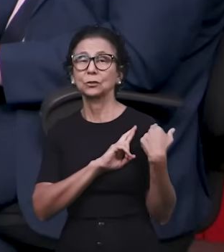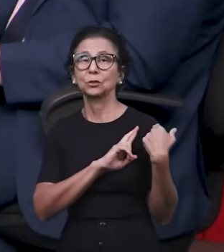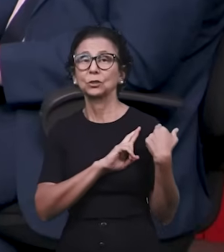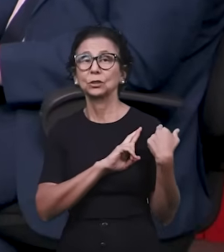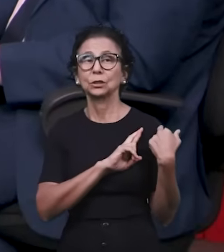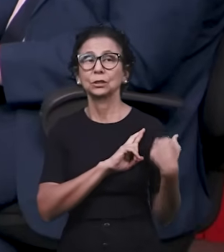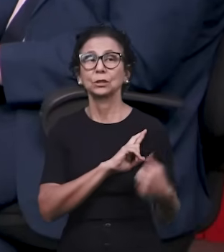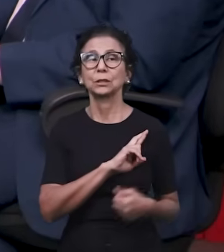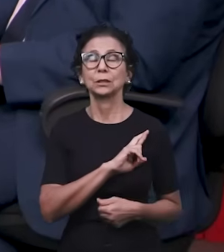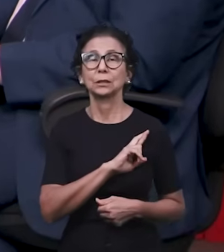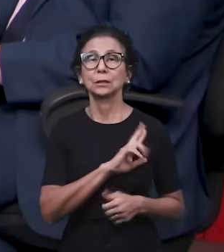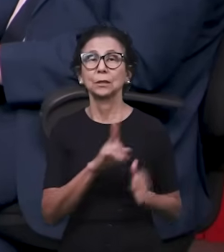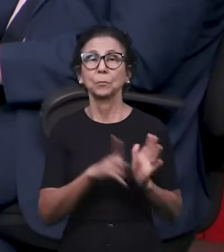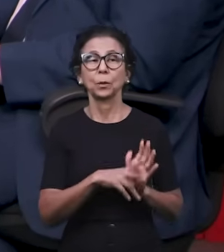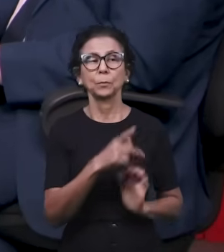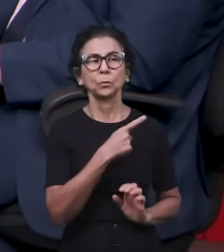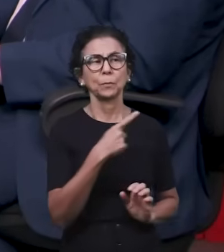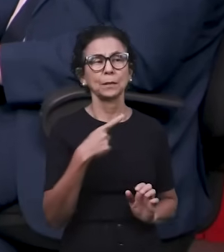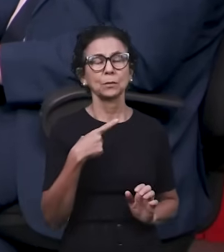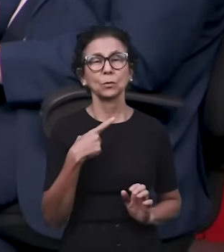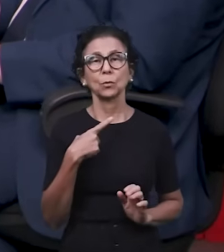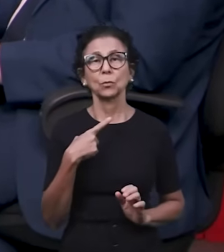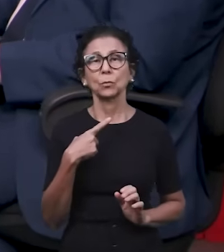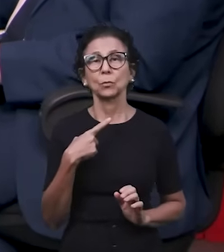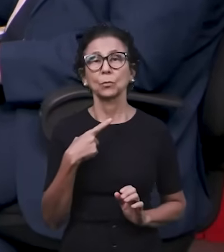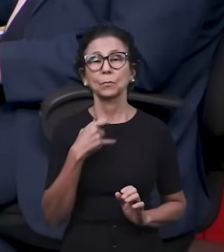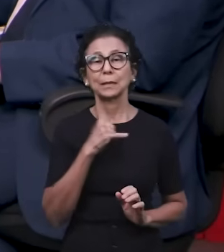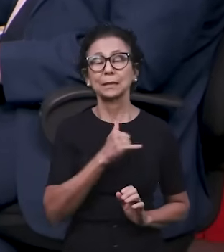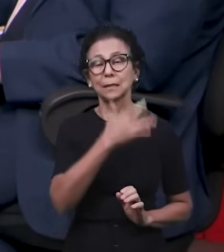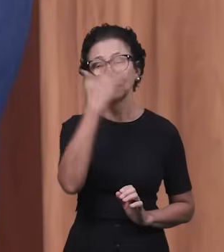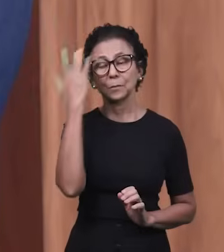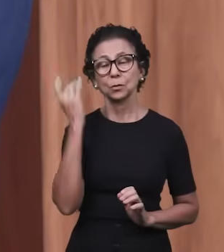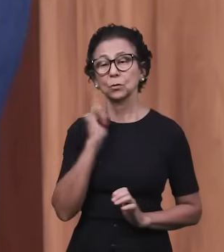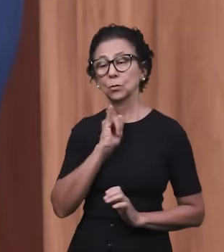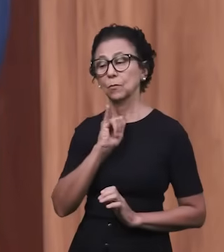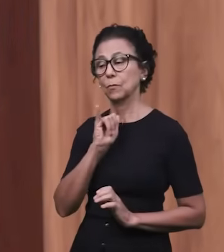teria que tomar? Poderia nos falar um pouco na sua condição de diácono, Welton?